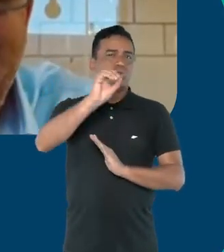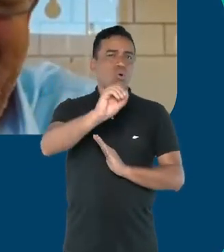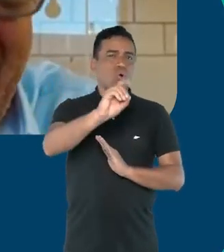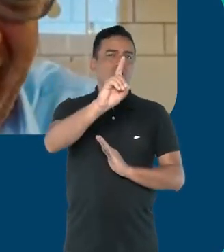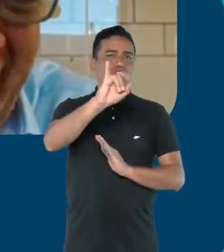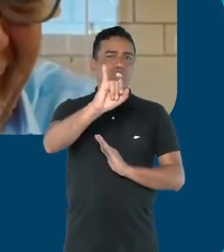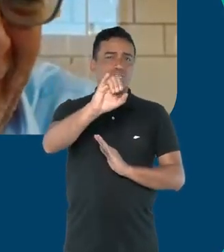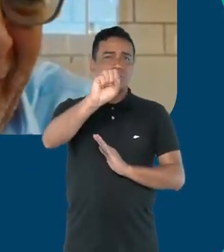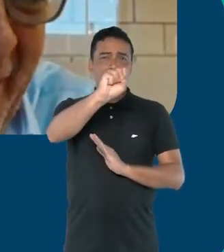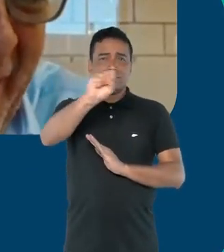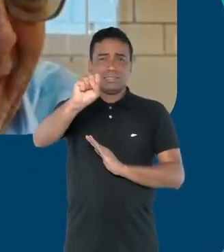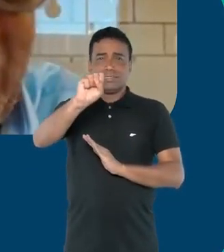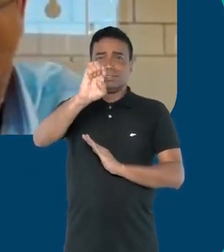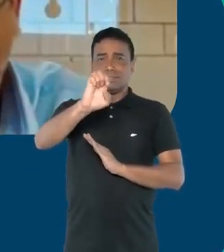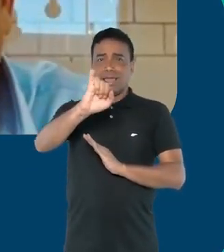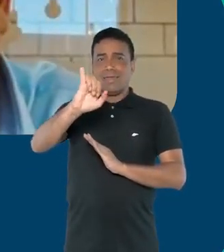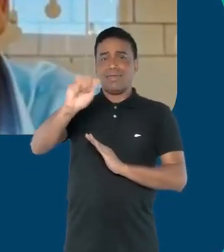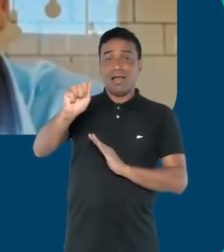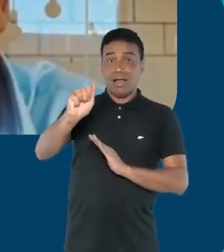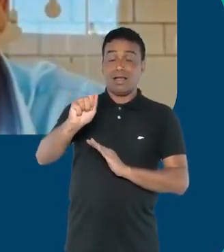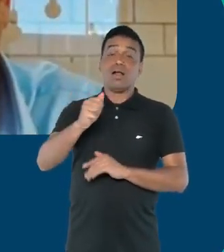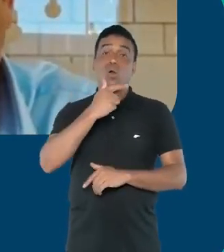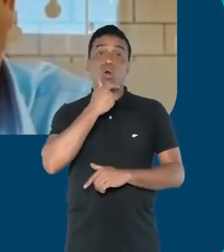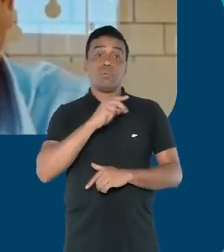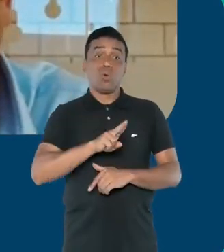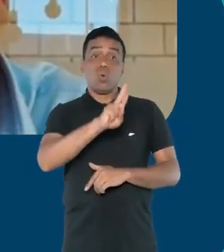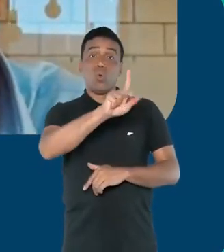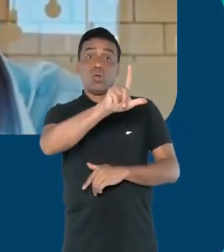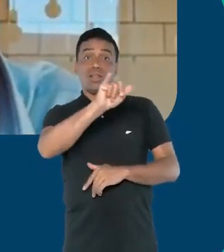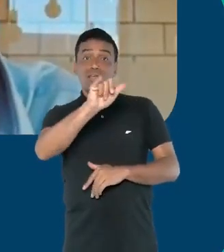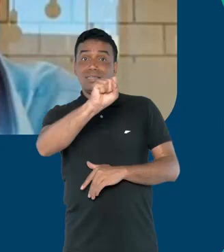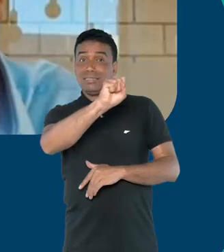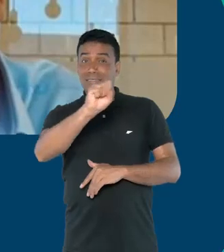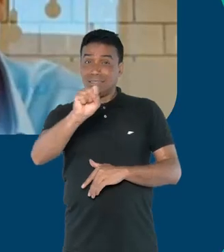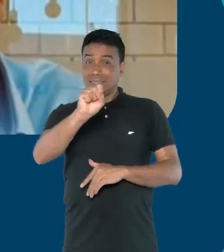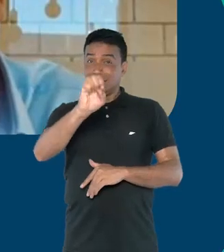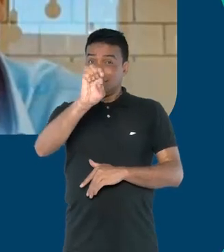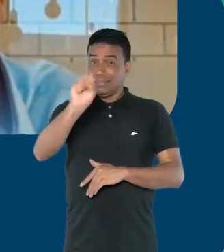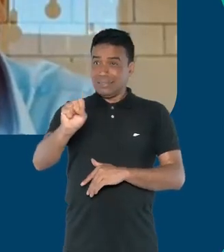Ulisses, né, advertido por Calíope, né,